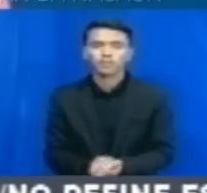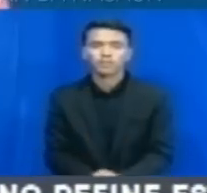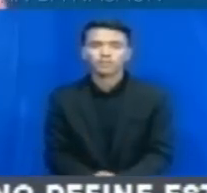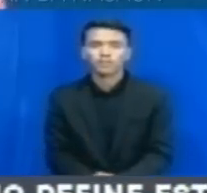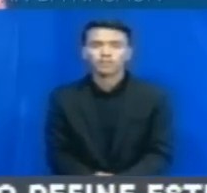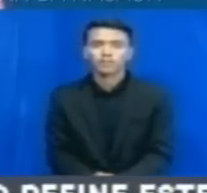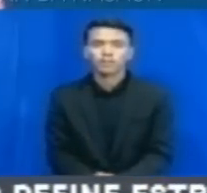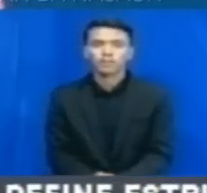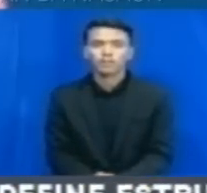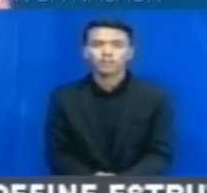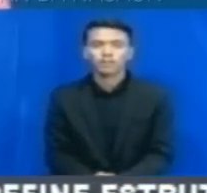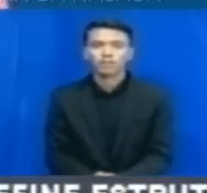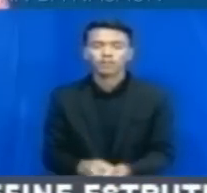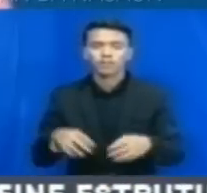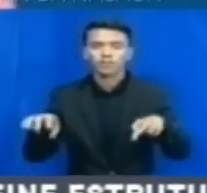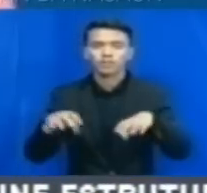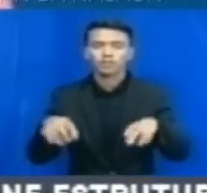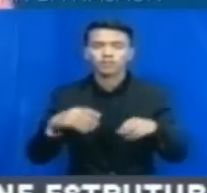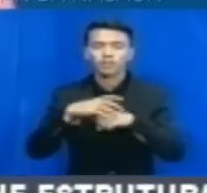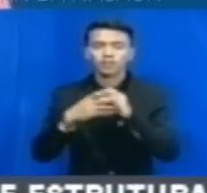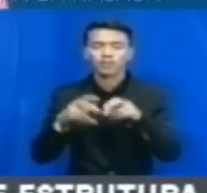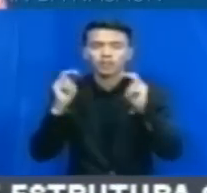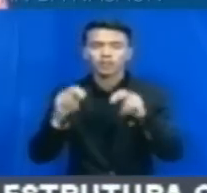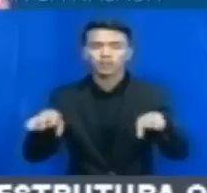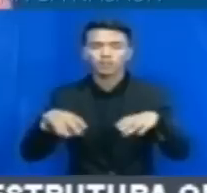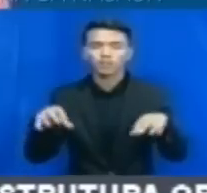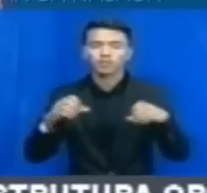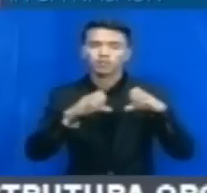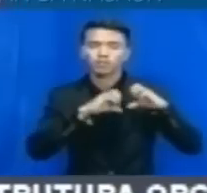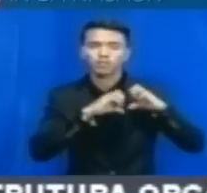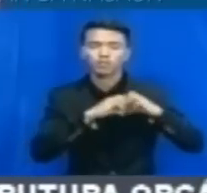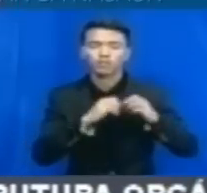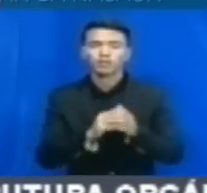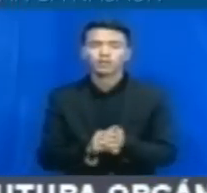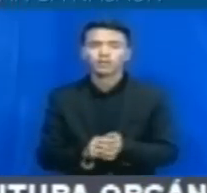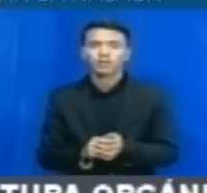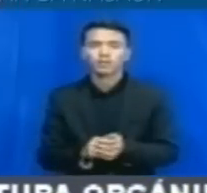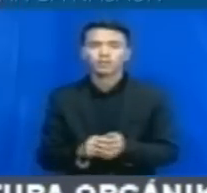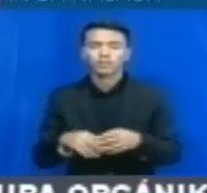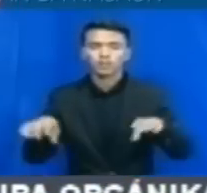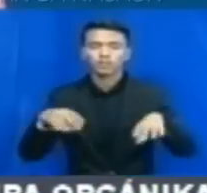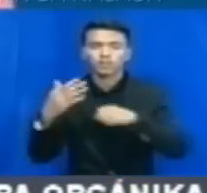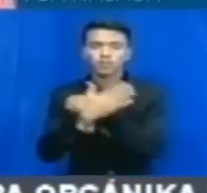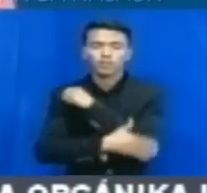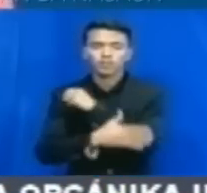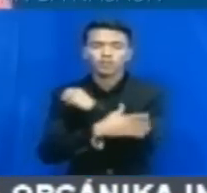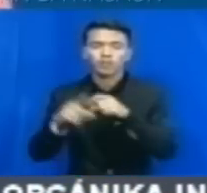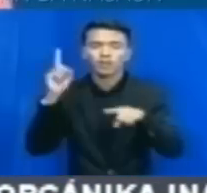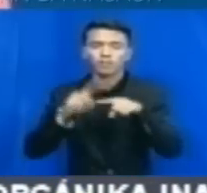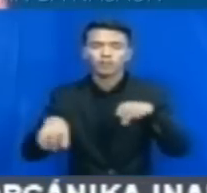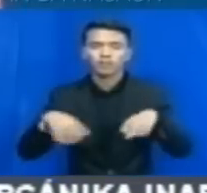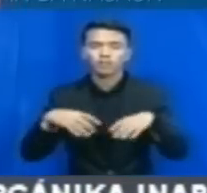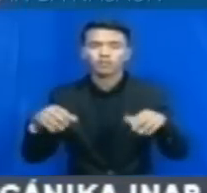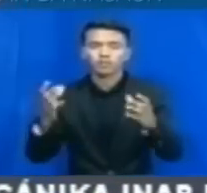ita serviço obedece baraida né, ita tem que serviço fuan. Tem que serviço obedece a Itália, a pátria irane. Na bela serviço ao interesse do indivíduo, e